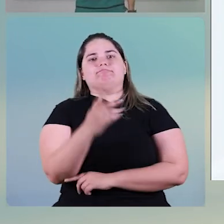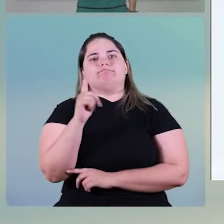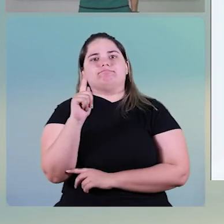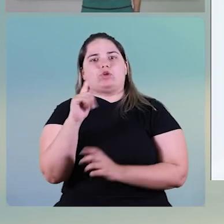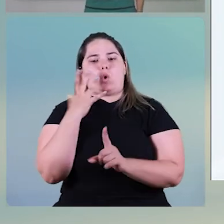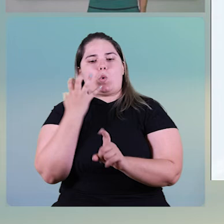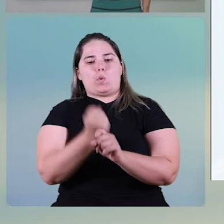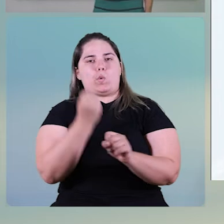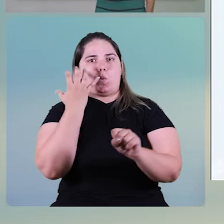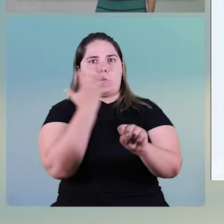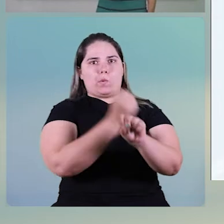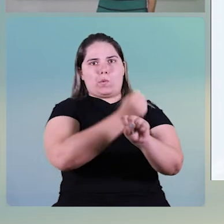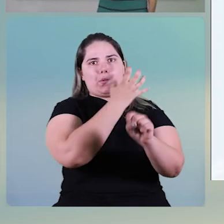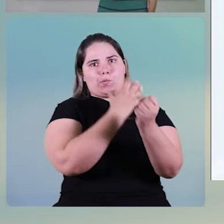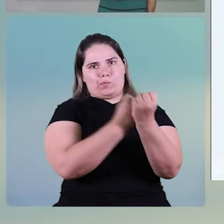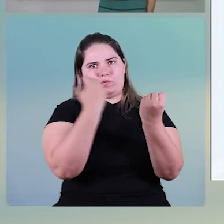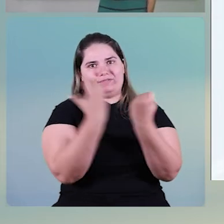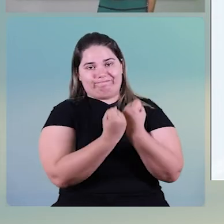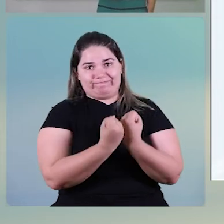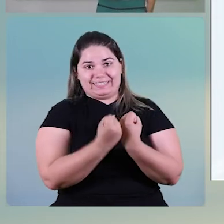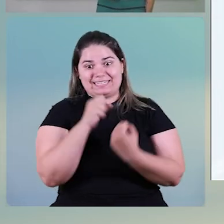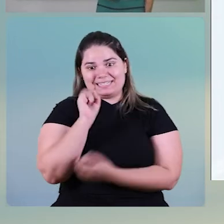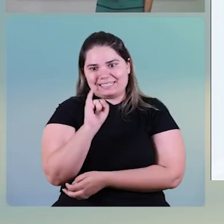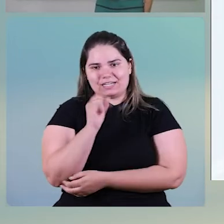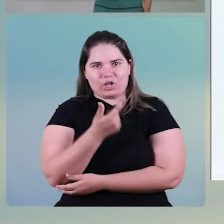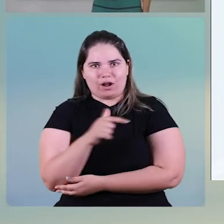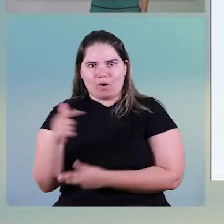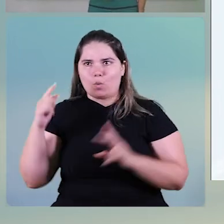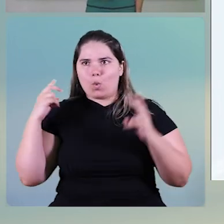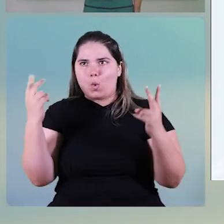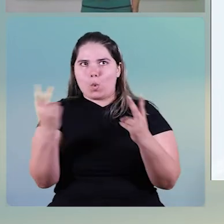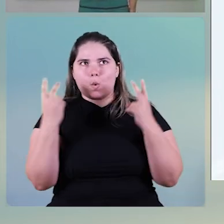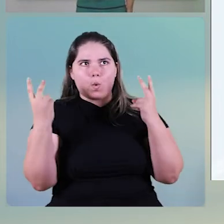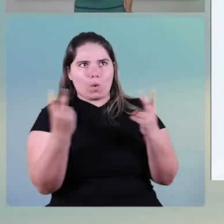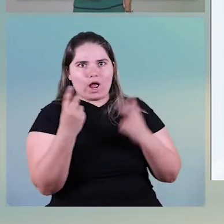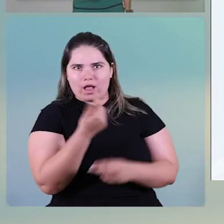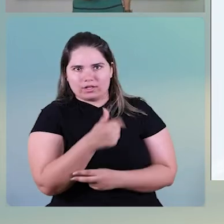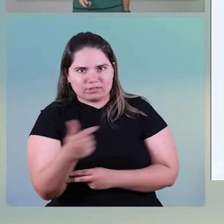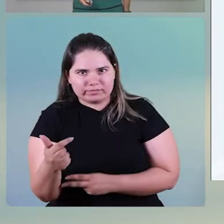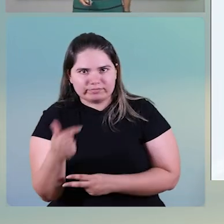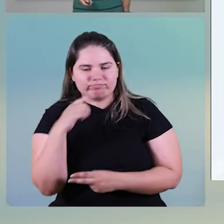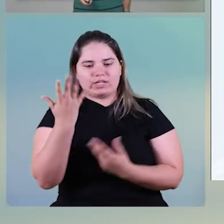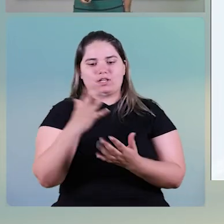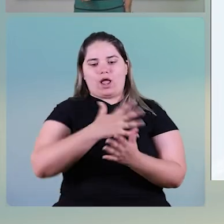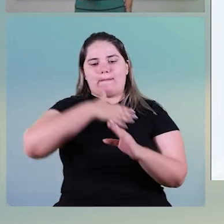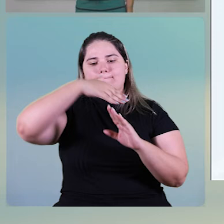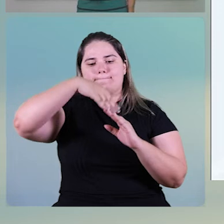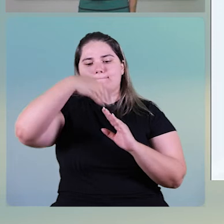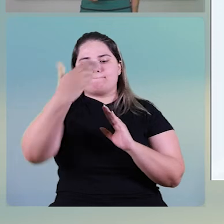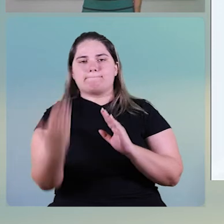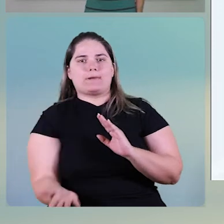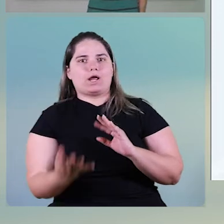Na ausência do ar, todos os corpos caem com a mesma aceleração.